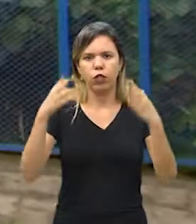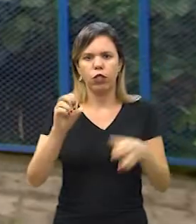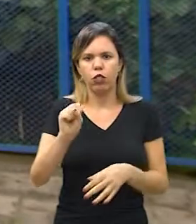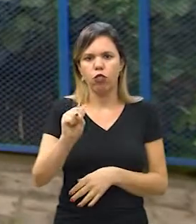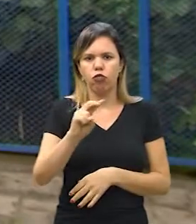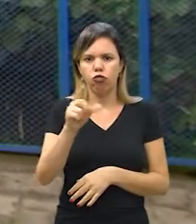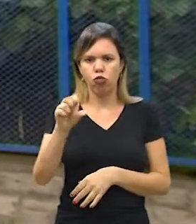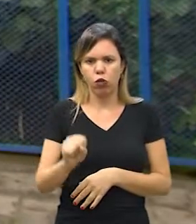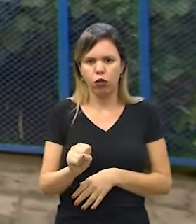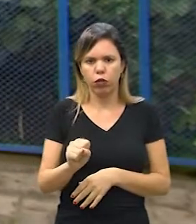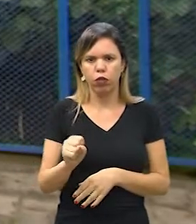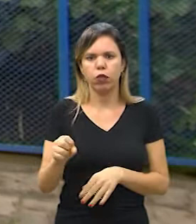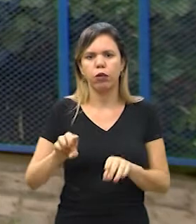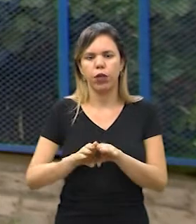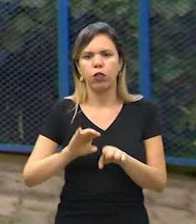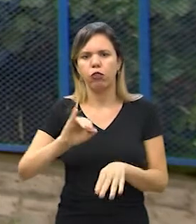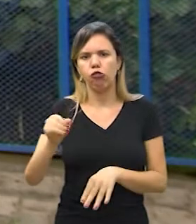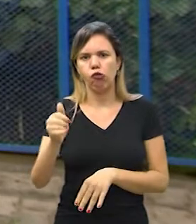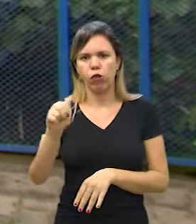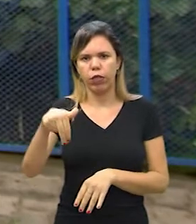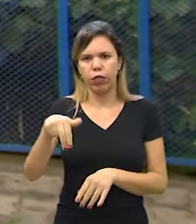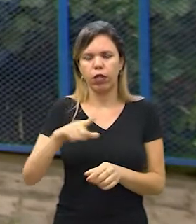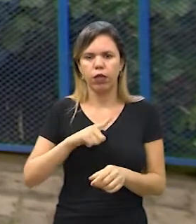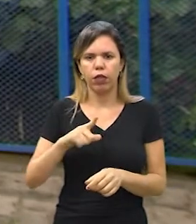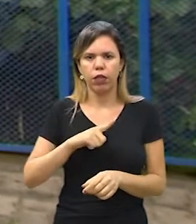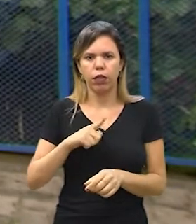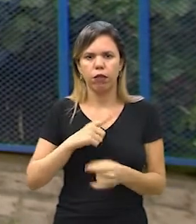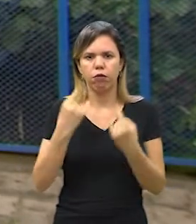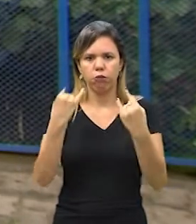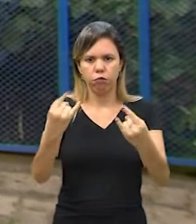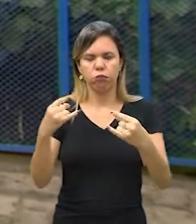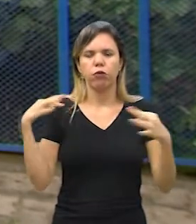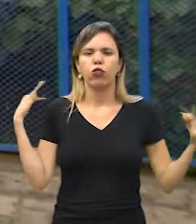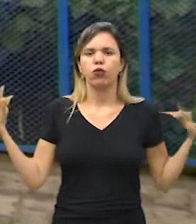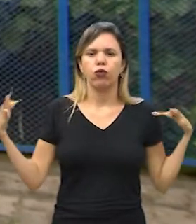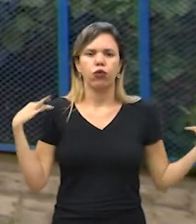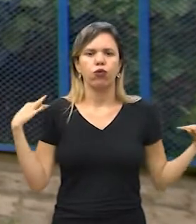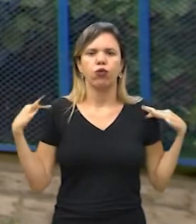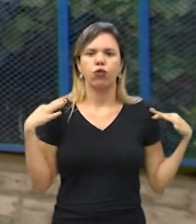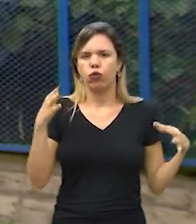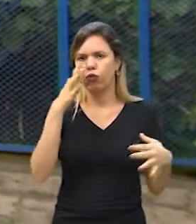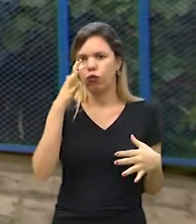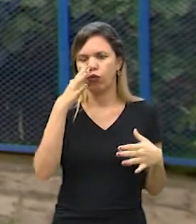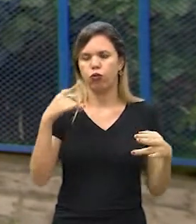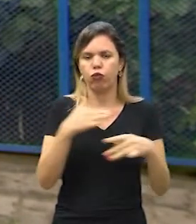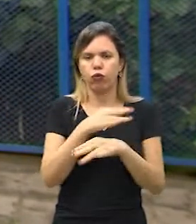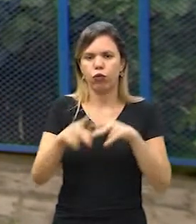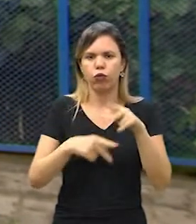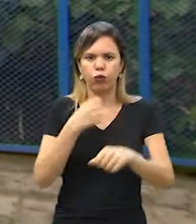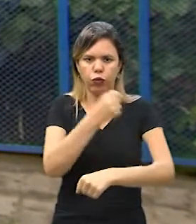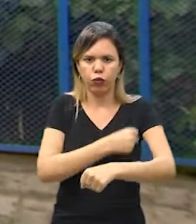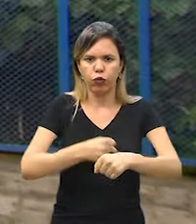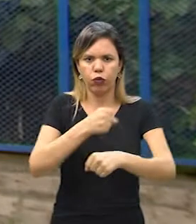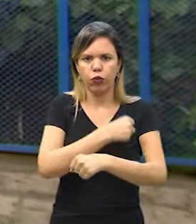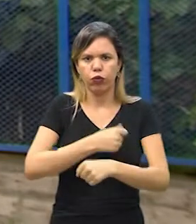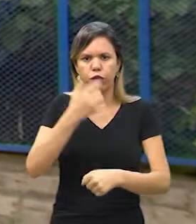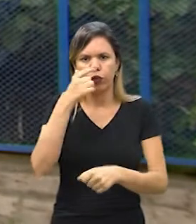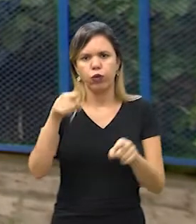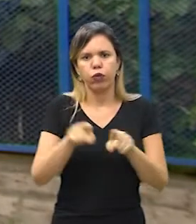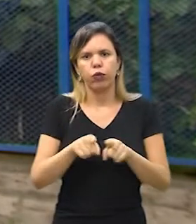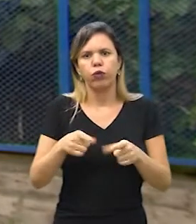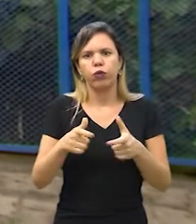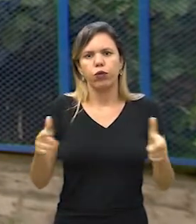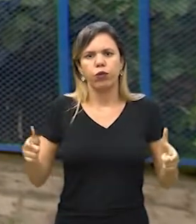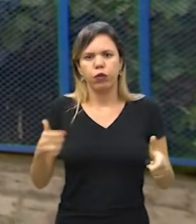luzes Sousas e Joaquim Egídio existe uma atração turística incrível né uma gastronomia